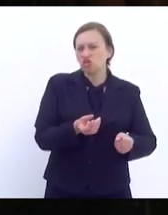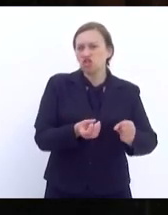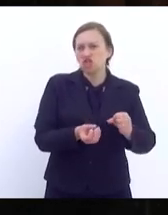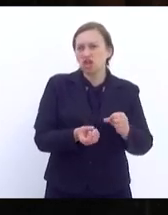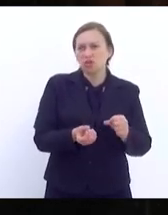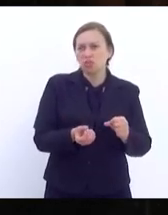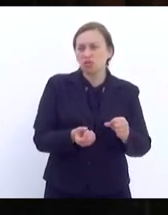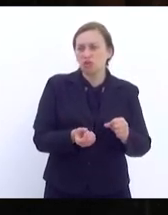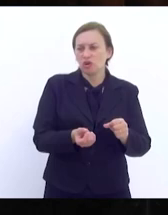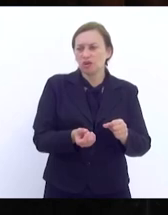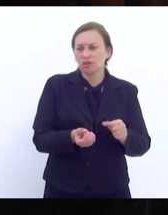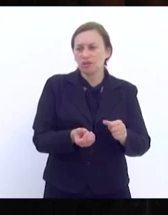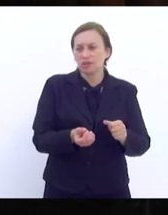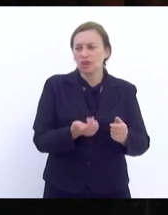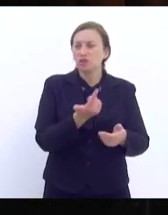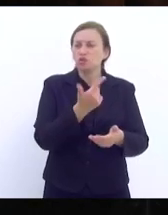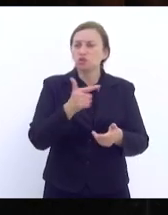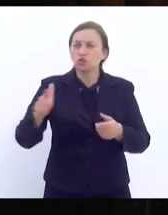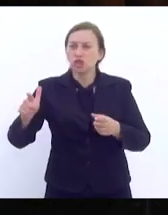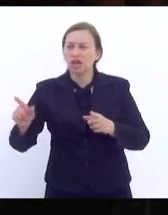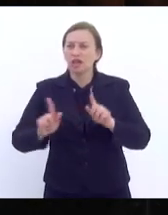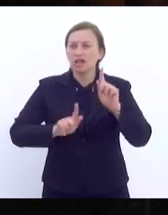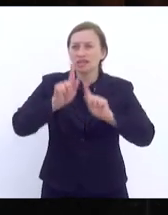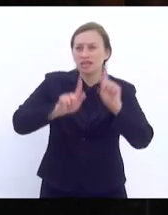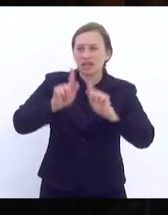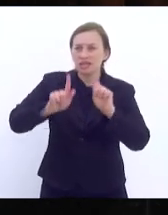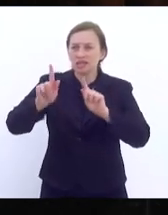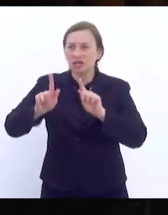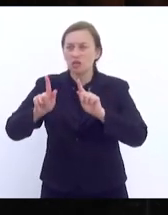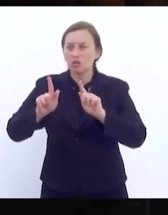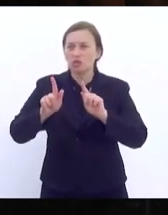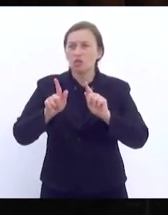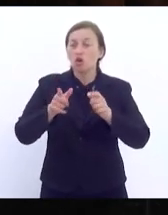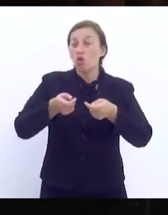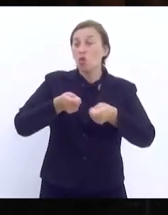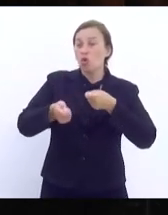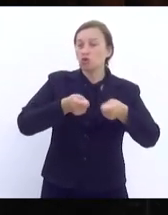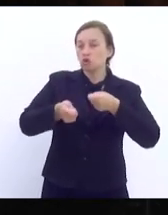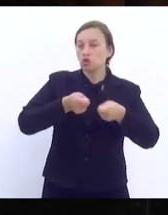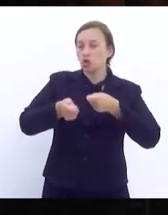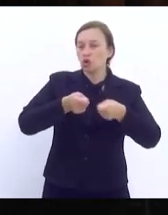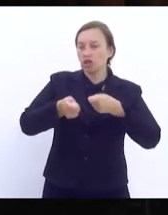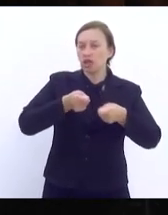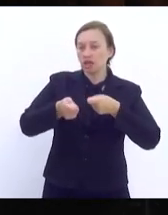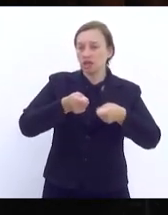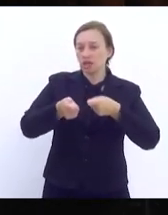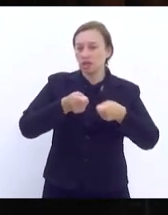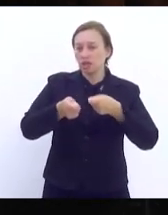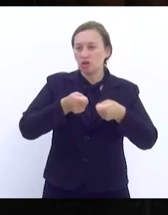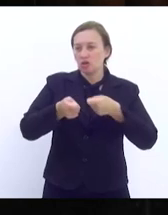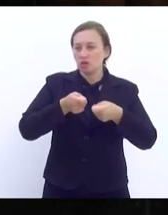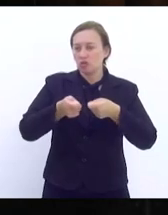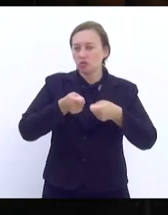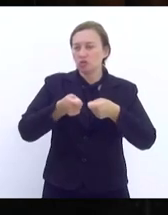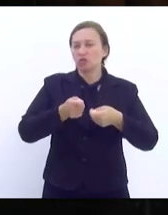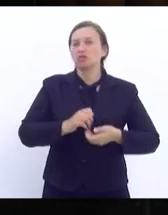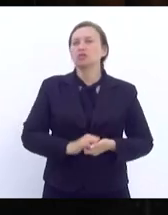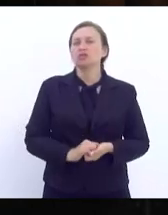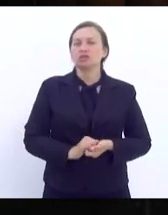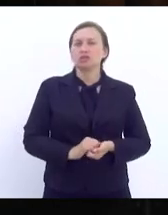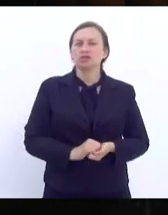também pedindo a ele o seguinte pare todas as concessões do porto do Rio antes do alfandegamento